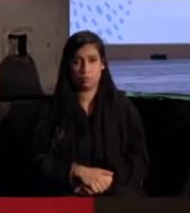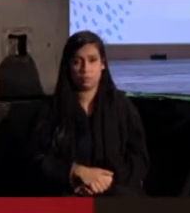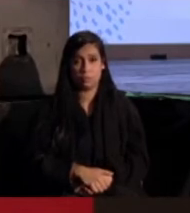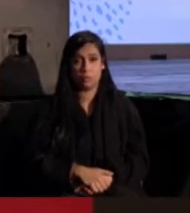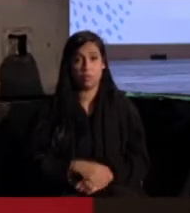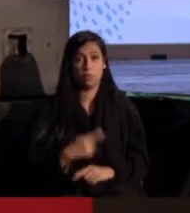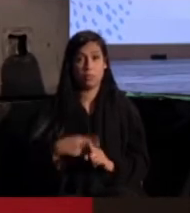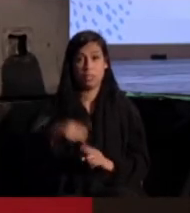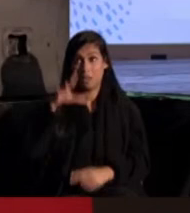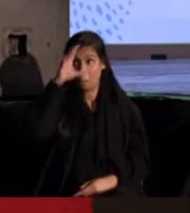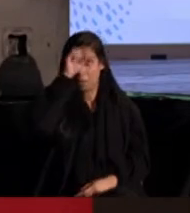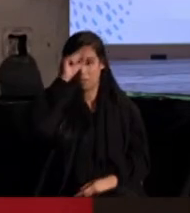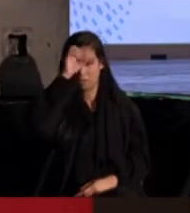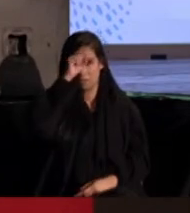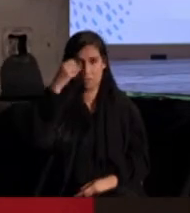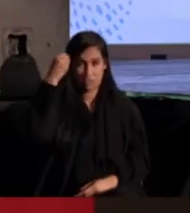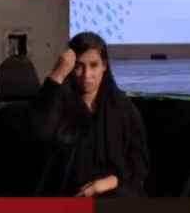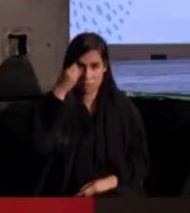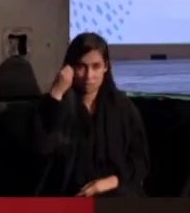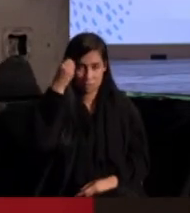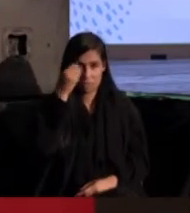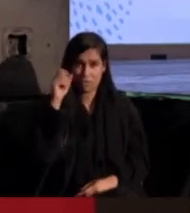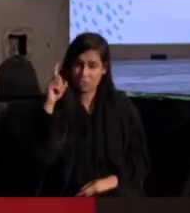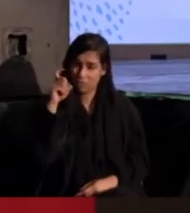deglutir, demanda tempo.